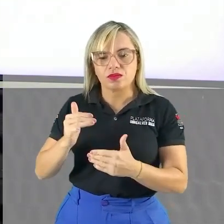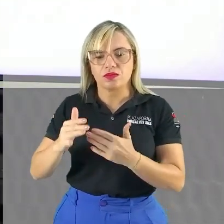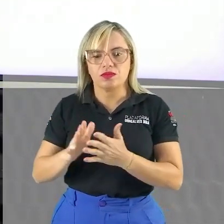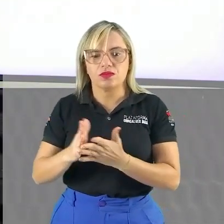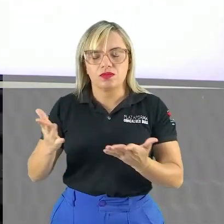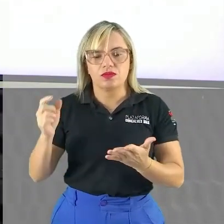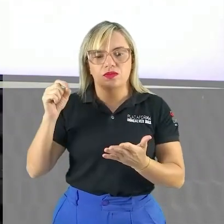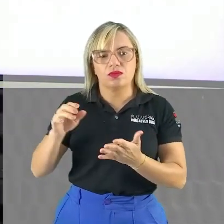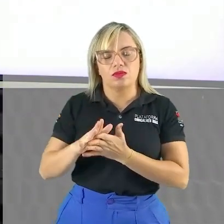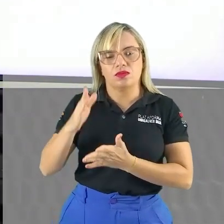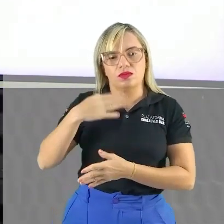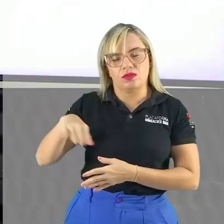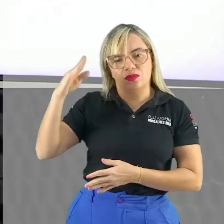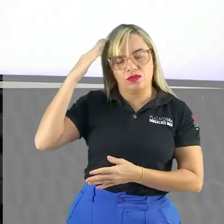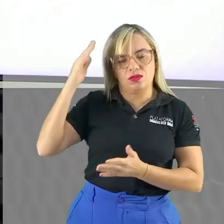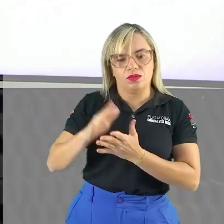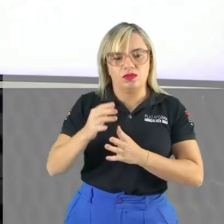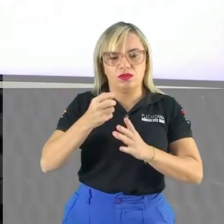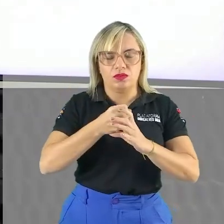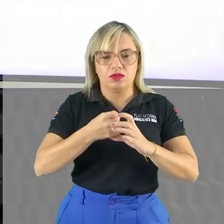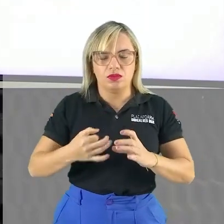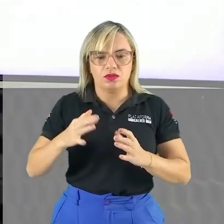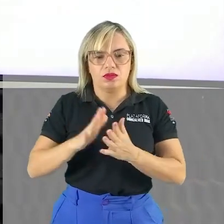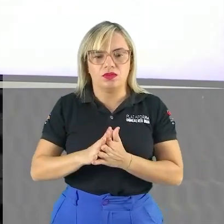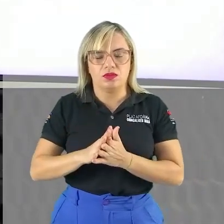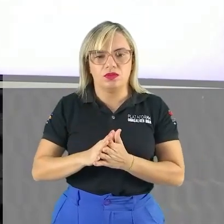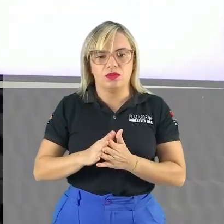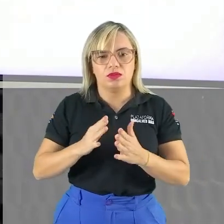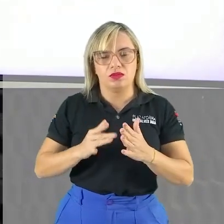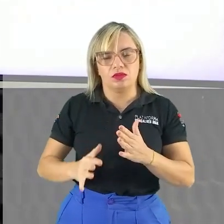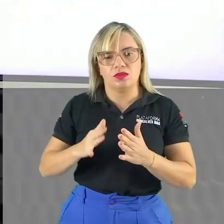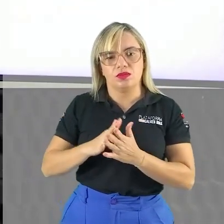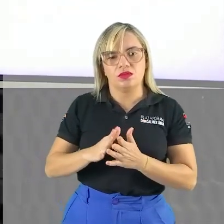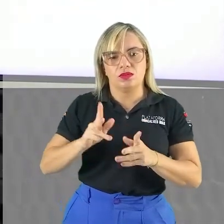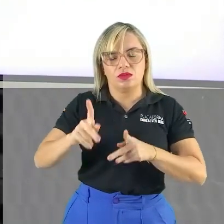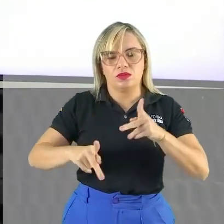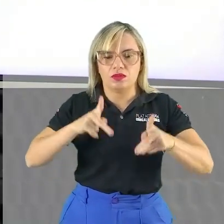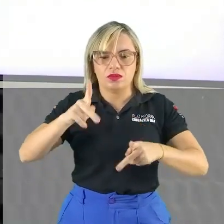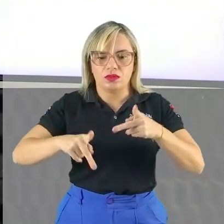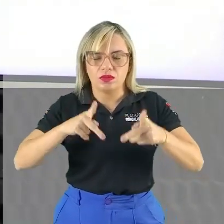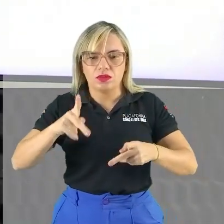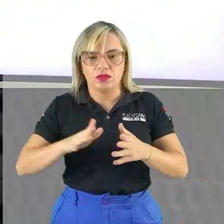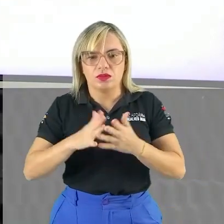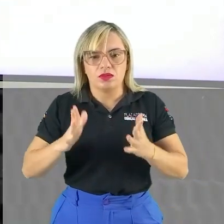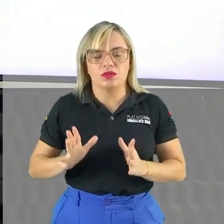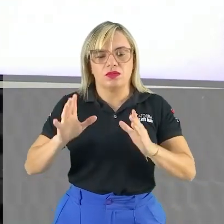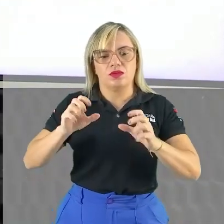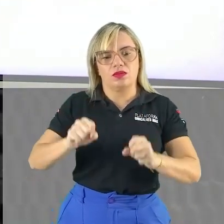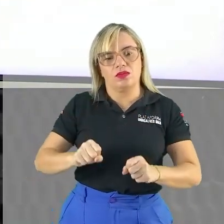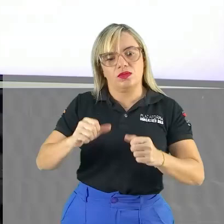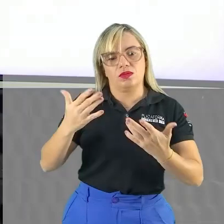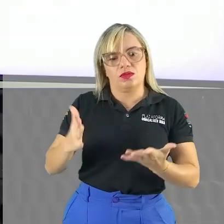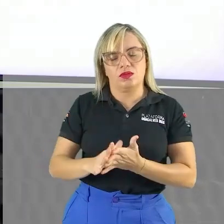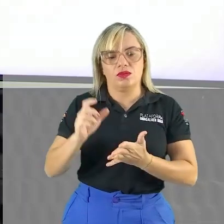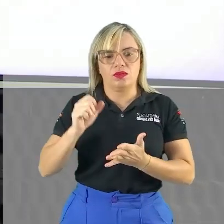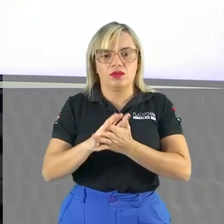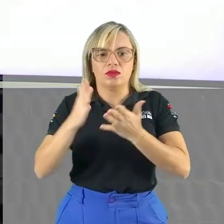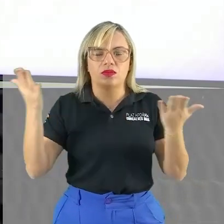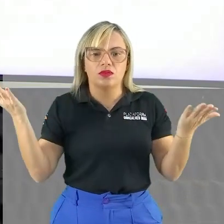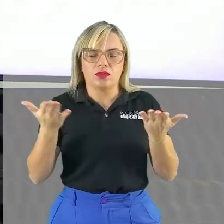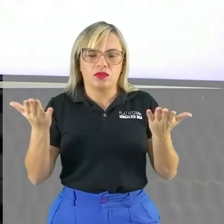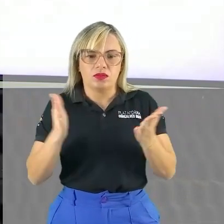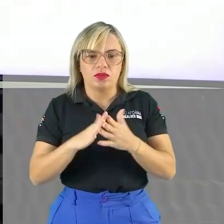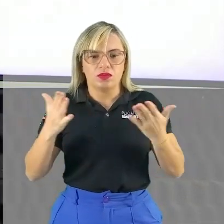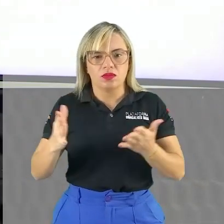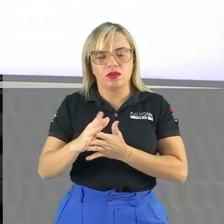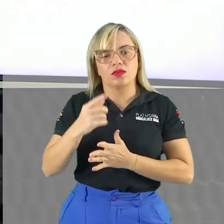nós entendemos por aspecto civilizatório, é no sentido, de fato, de dominação. Então, hoje em dia